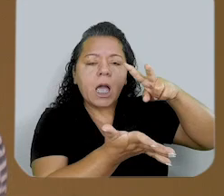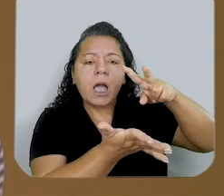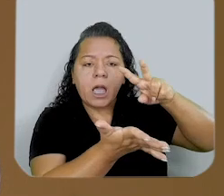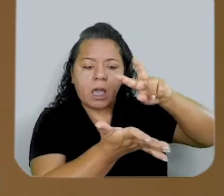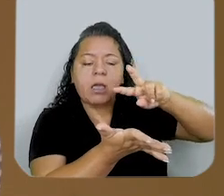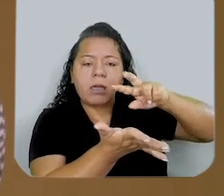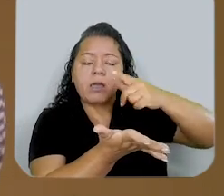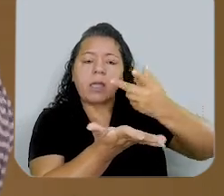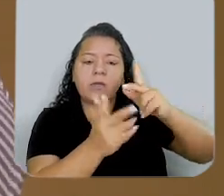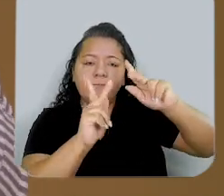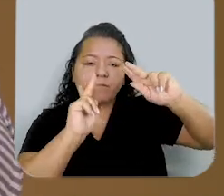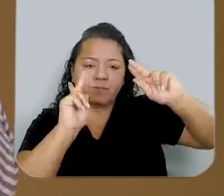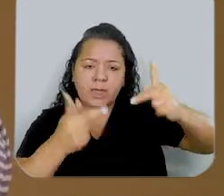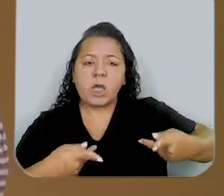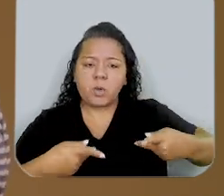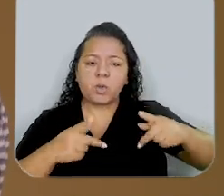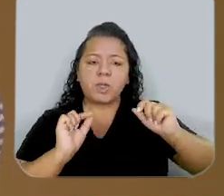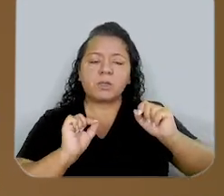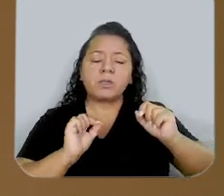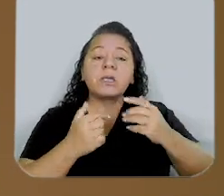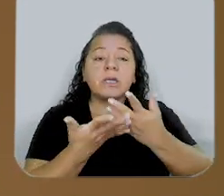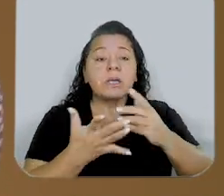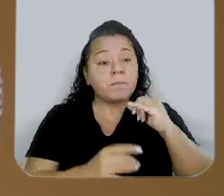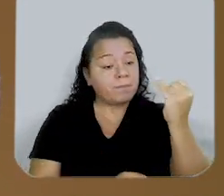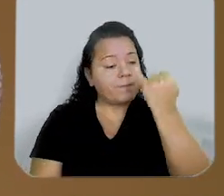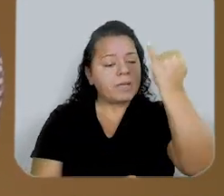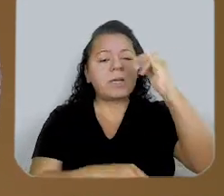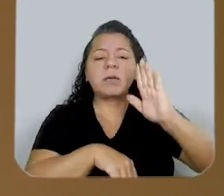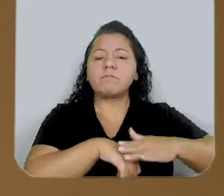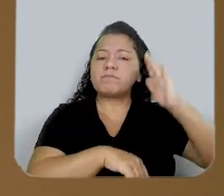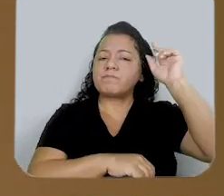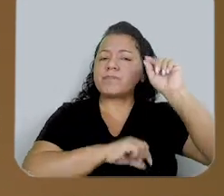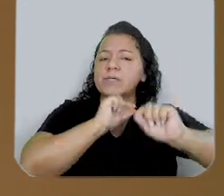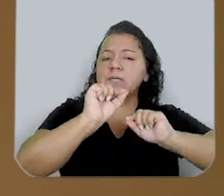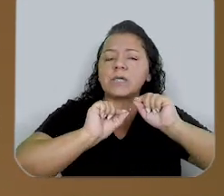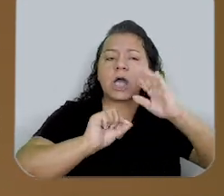elas possam, o mais importante de tudo, serem os